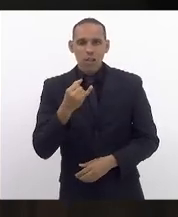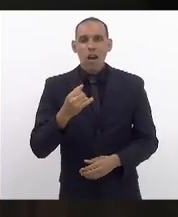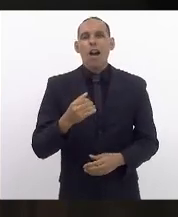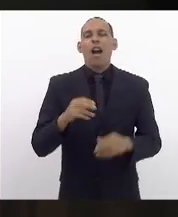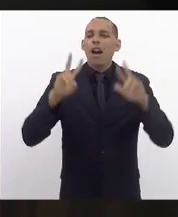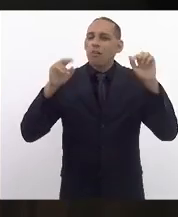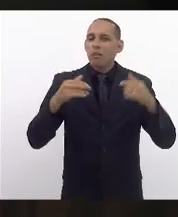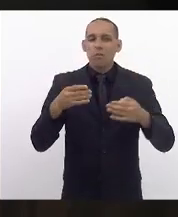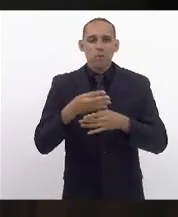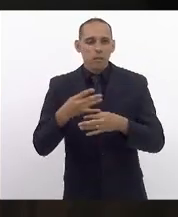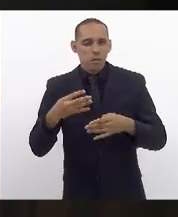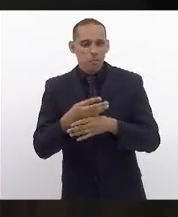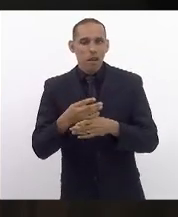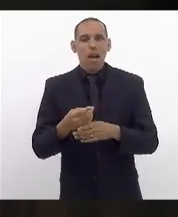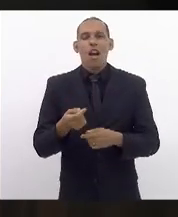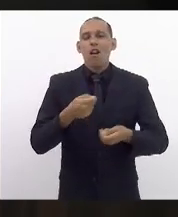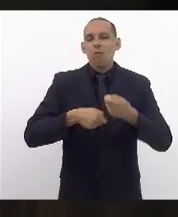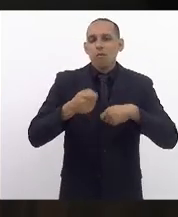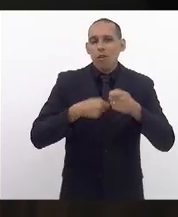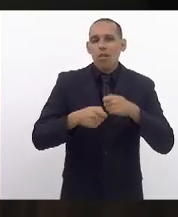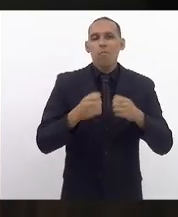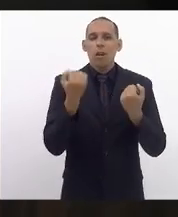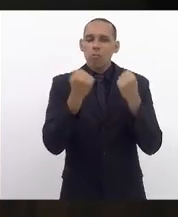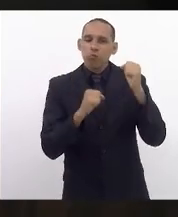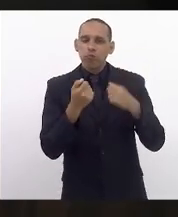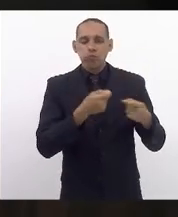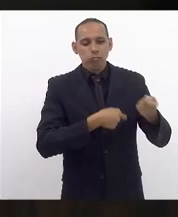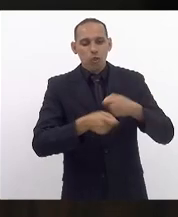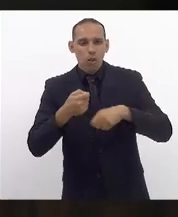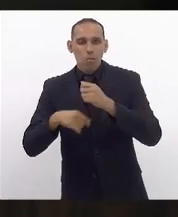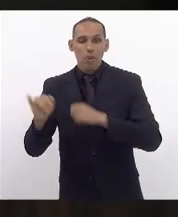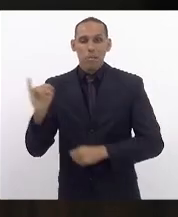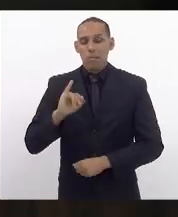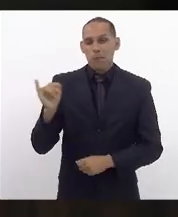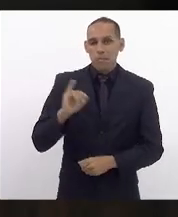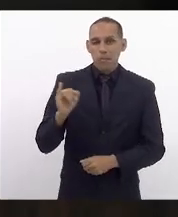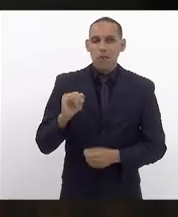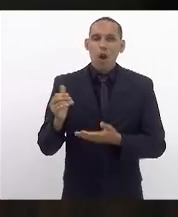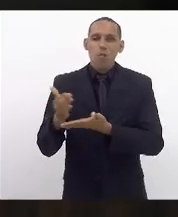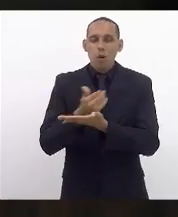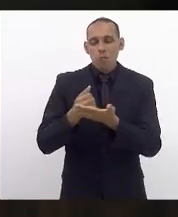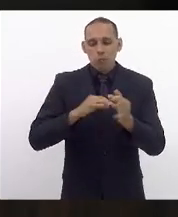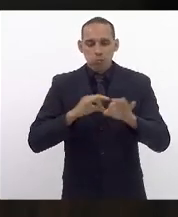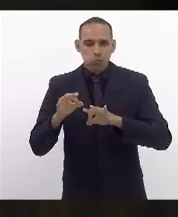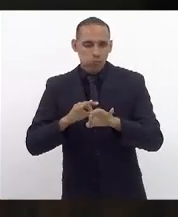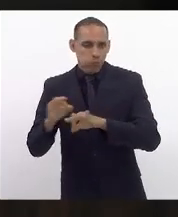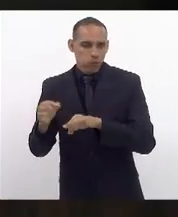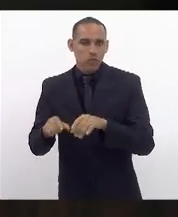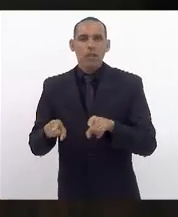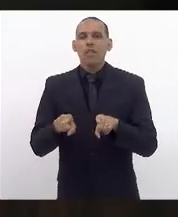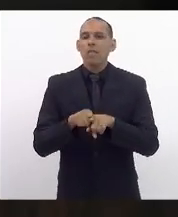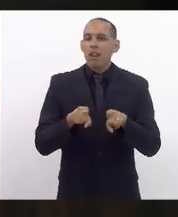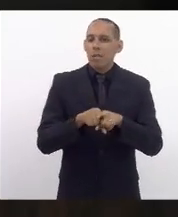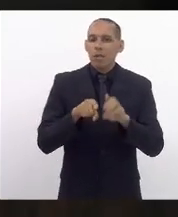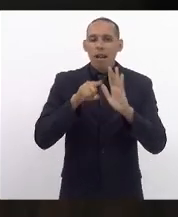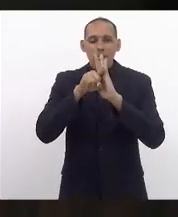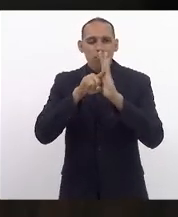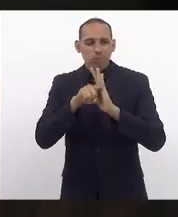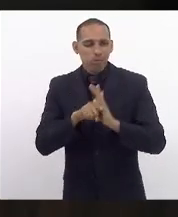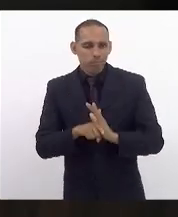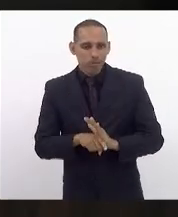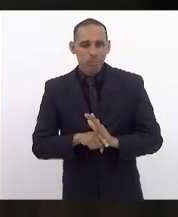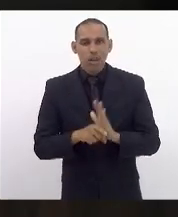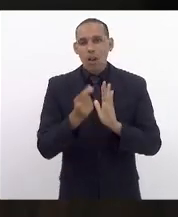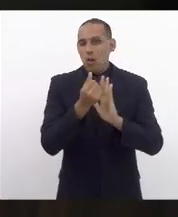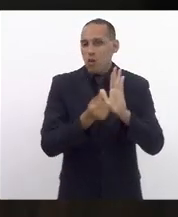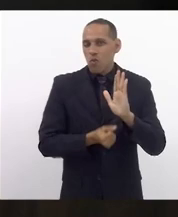Regionais, de Economia, Indústria e Comércio, Tributação, Controle de Arrecadação Estadual, de Fiscalização dos Tributos Estaduais, de Orçamento,